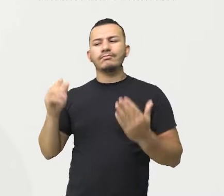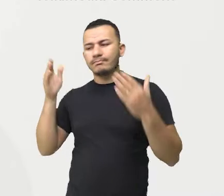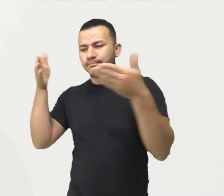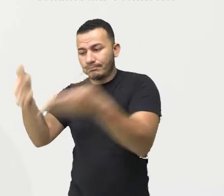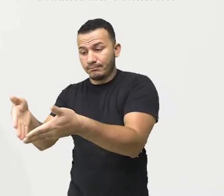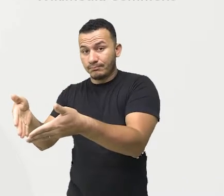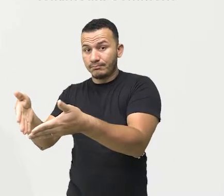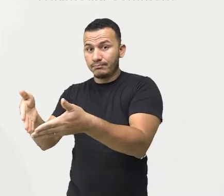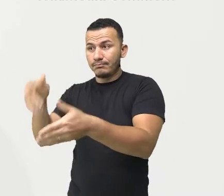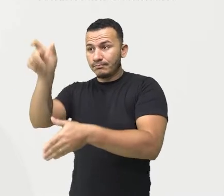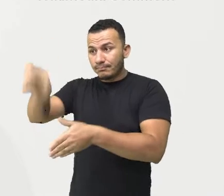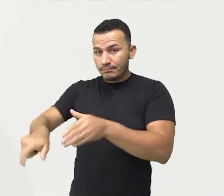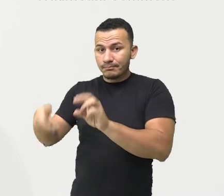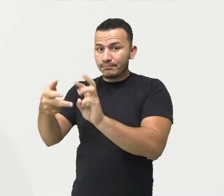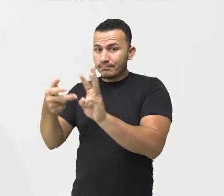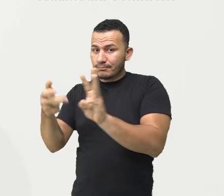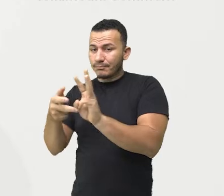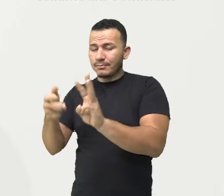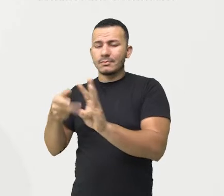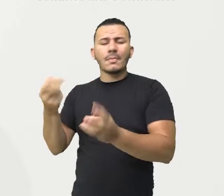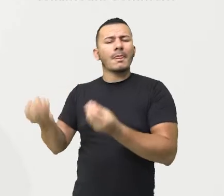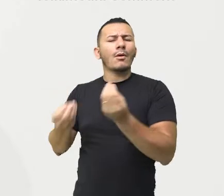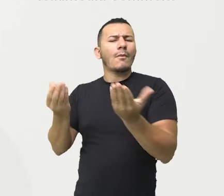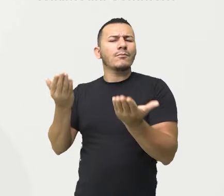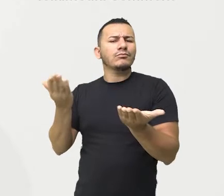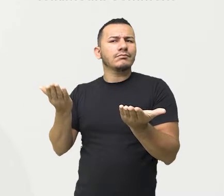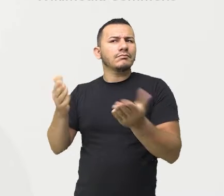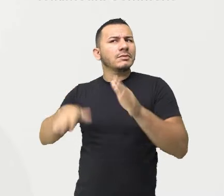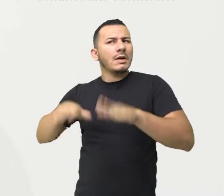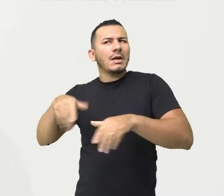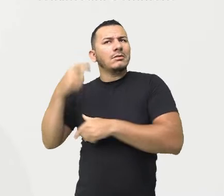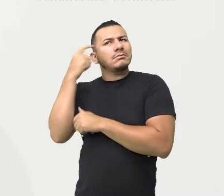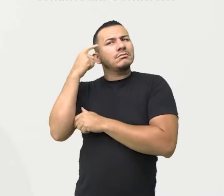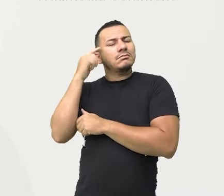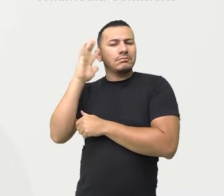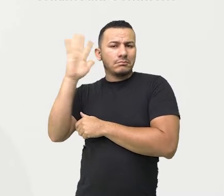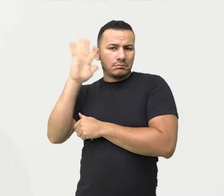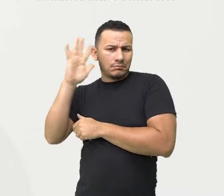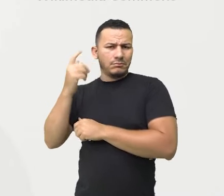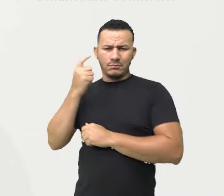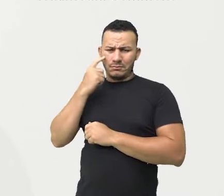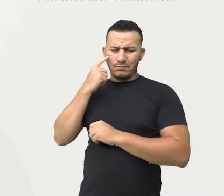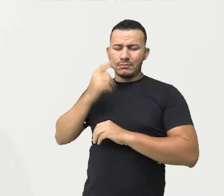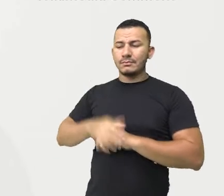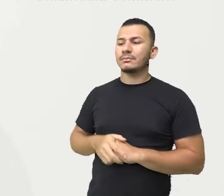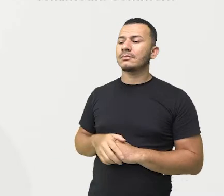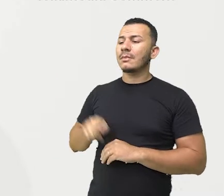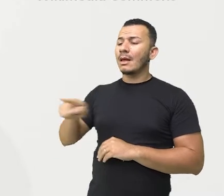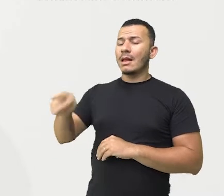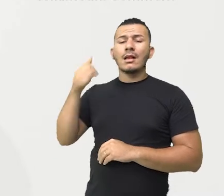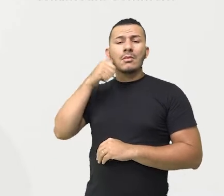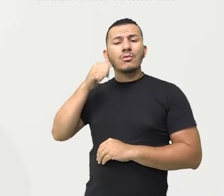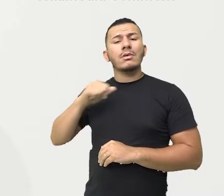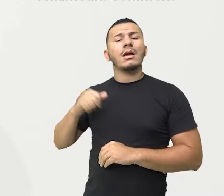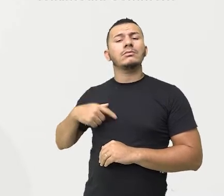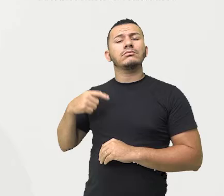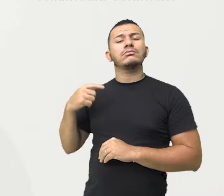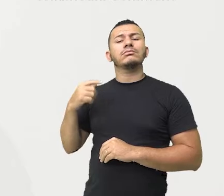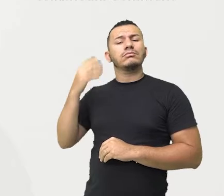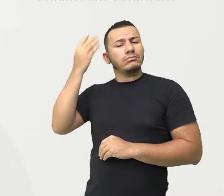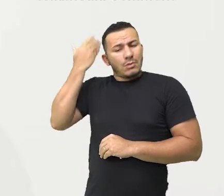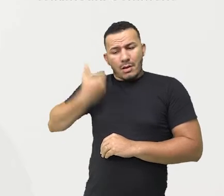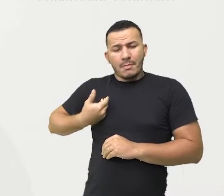objetiva de Iracema, como ele faria? Iracema tinha os cabelos negros e